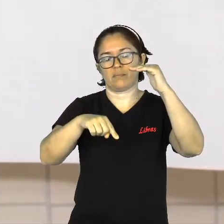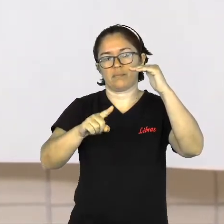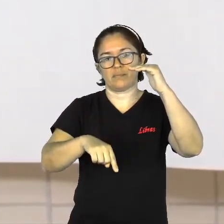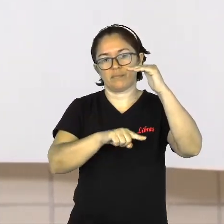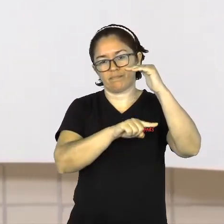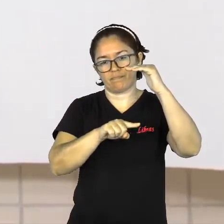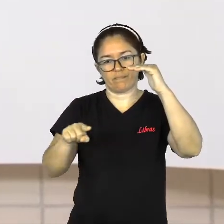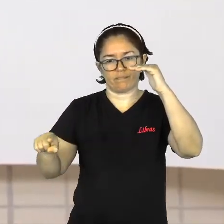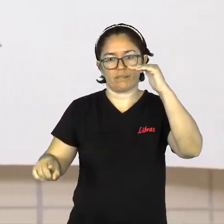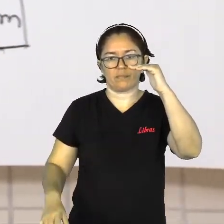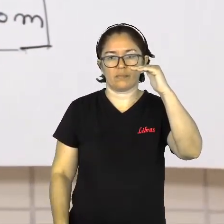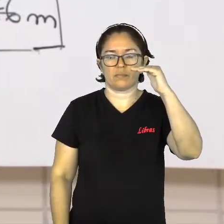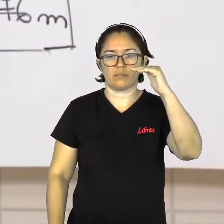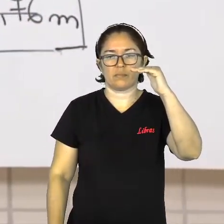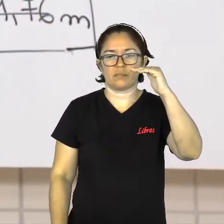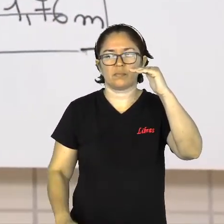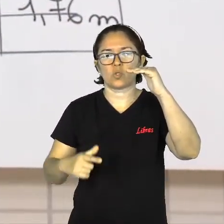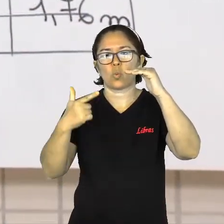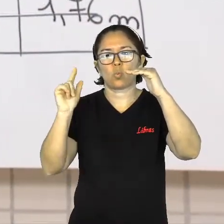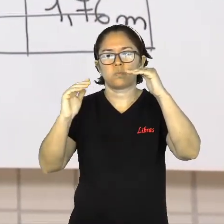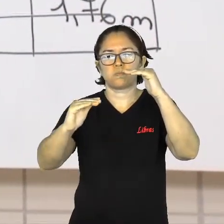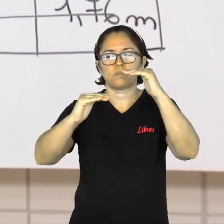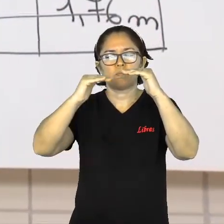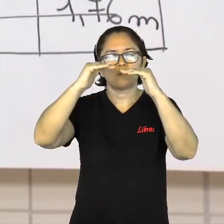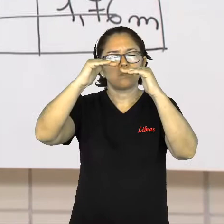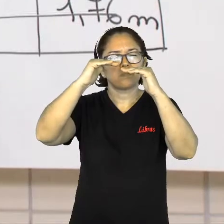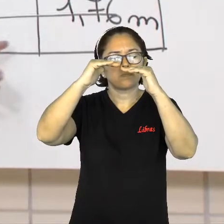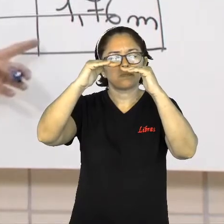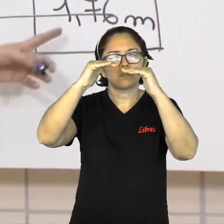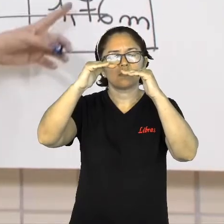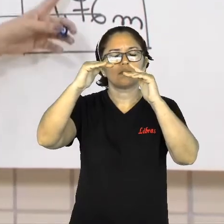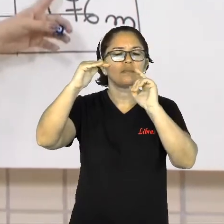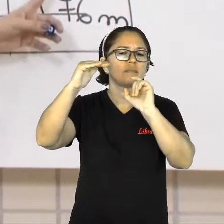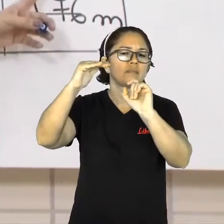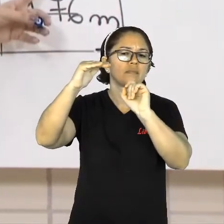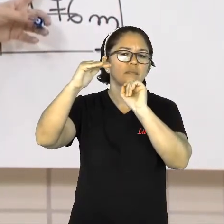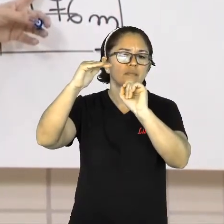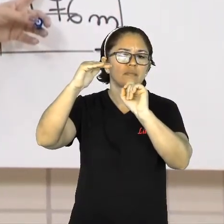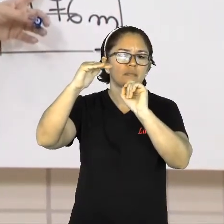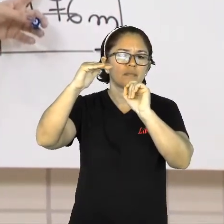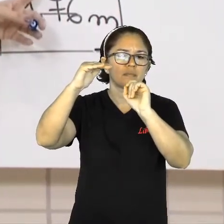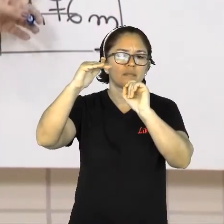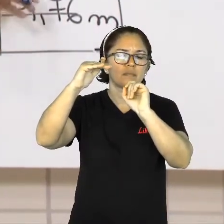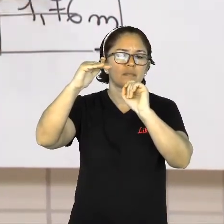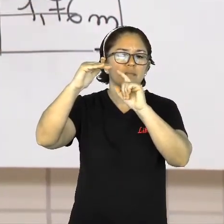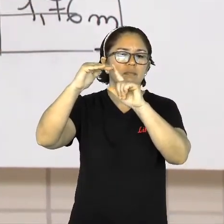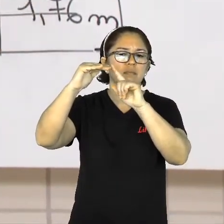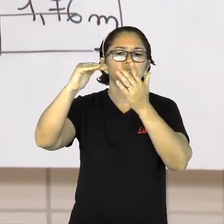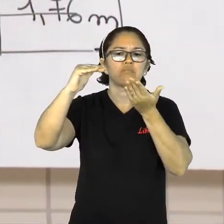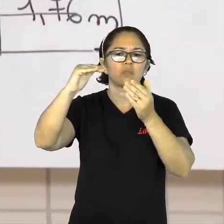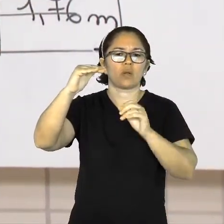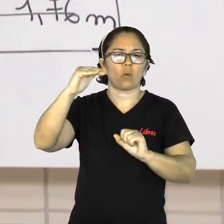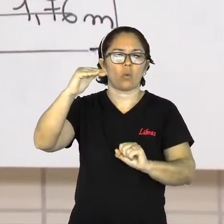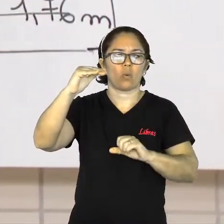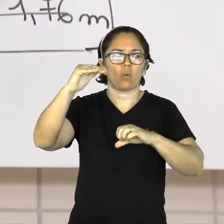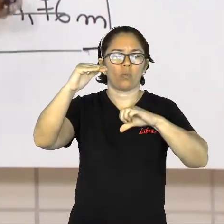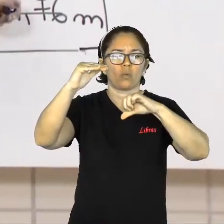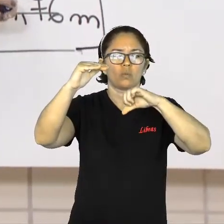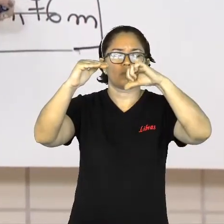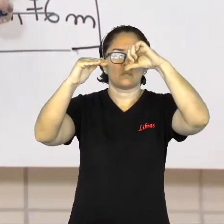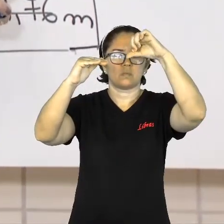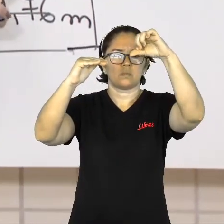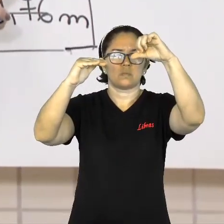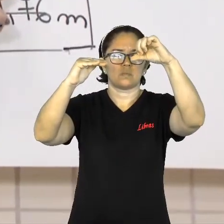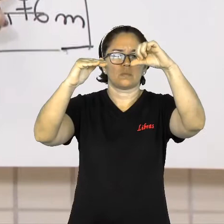Eliminamos o José. E depois, turma? Depois do José, quem que eu tenho? O 8, 9, 9. Quem